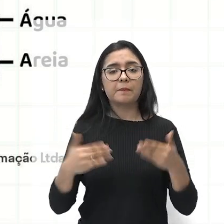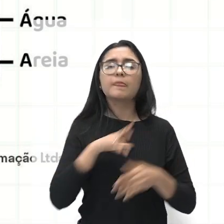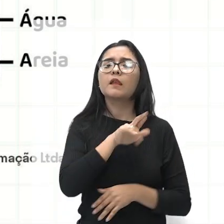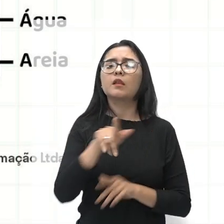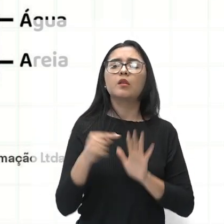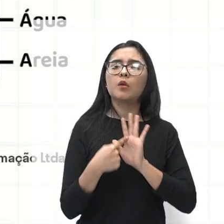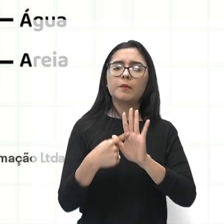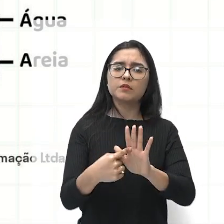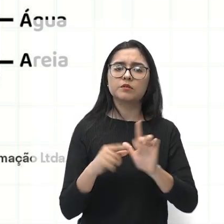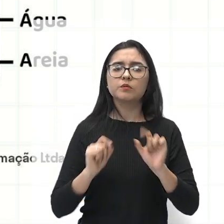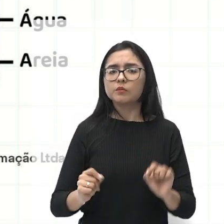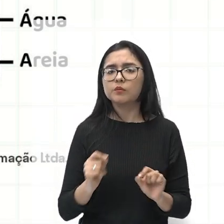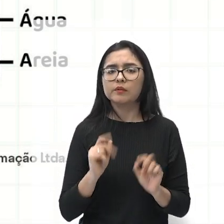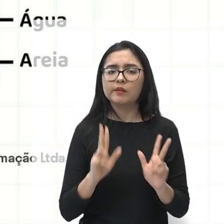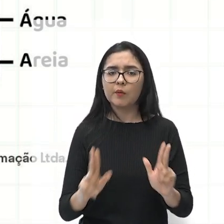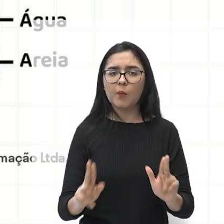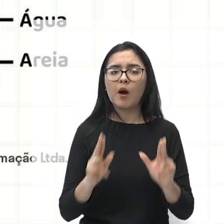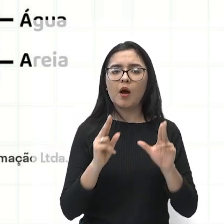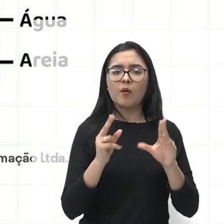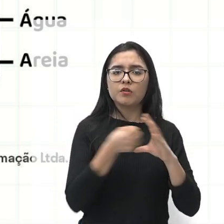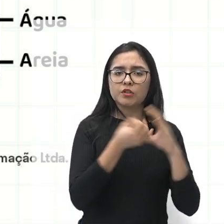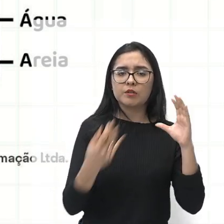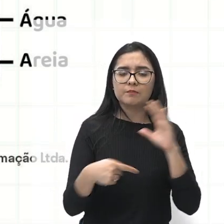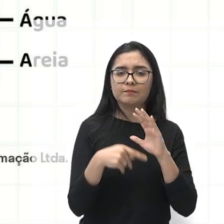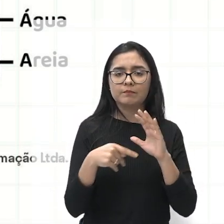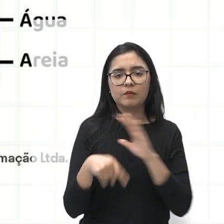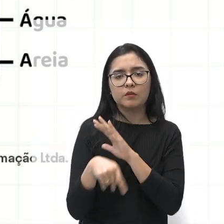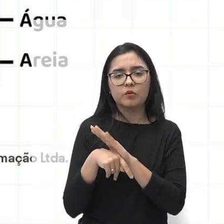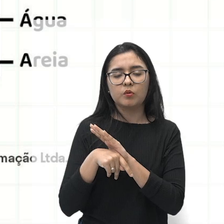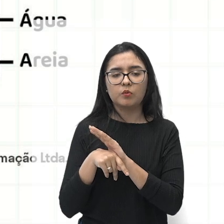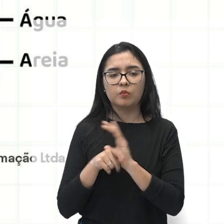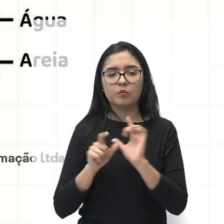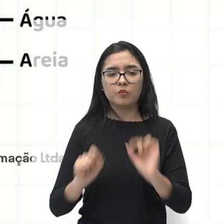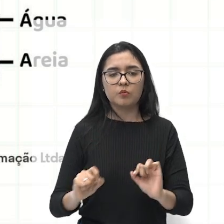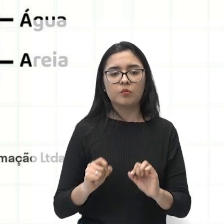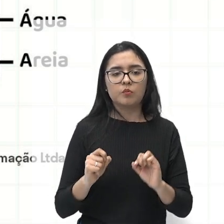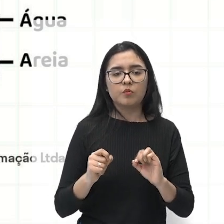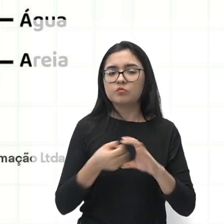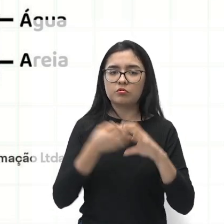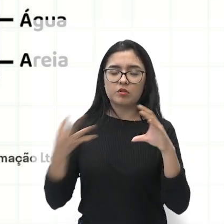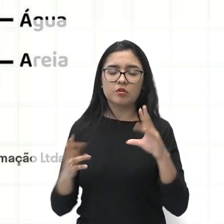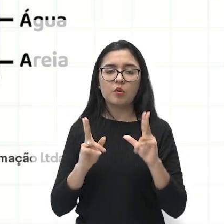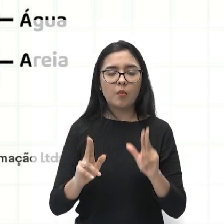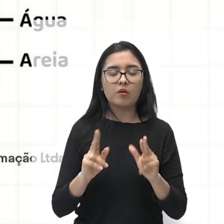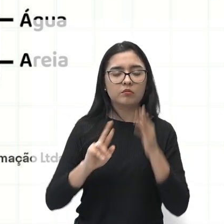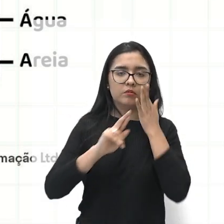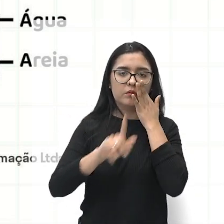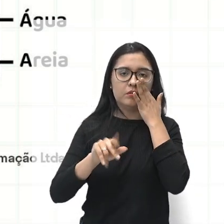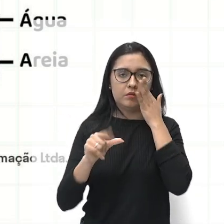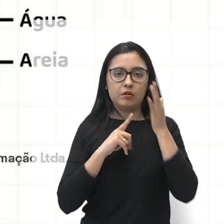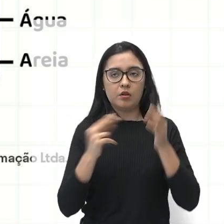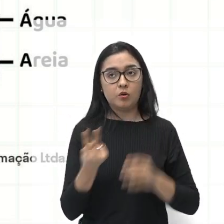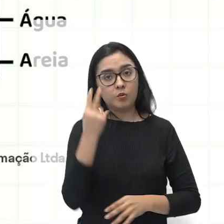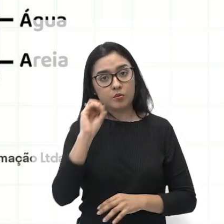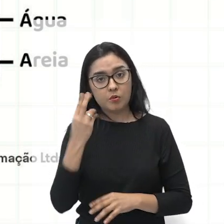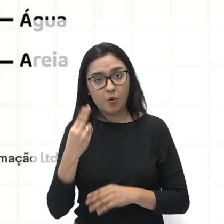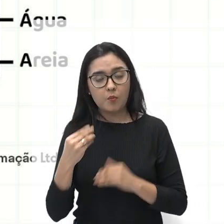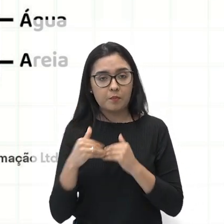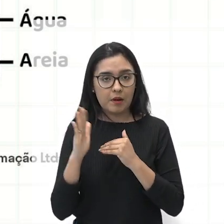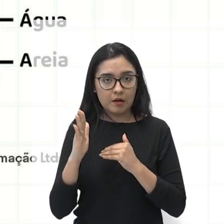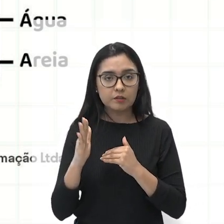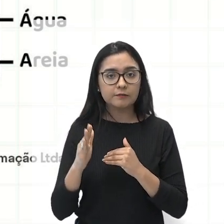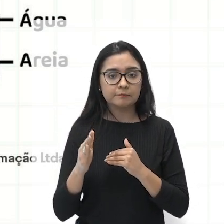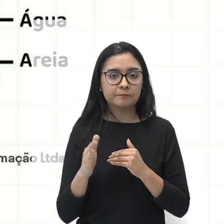não apresentam as mesmas propriedades em toda a sua extensão. Elas vão apresentando 2 ou mais